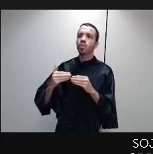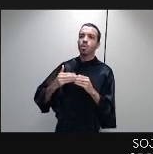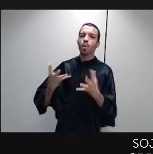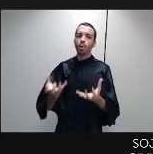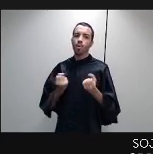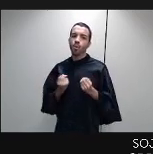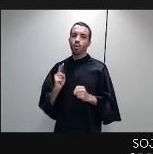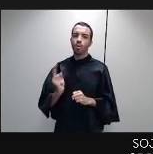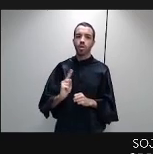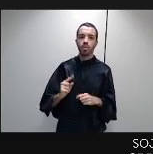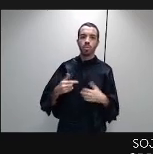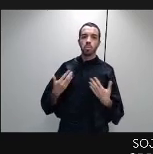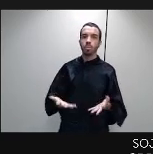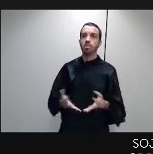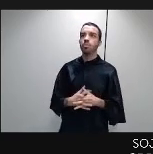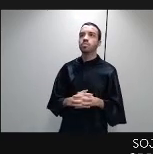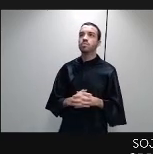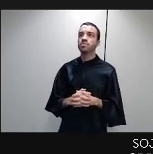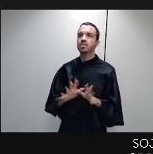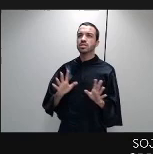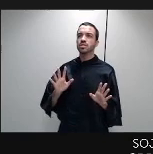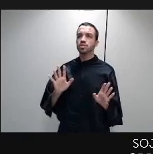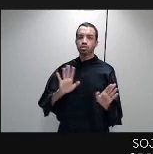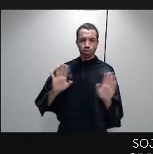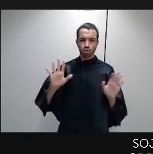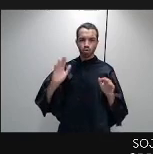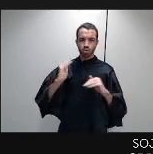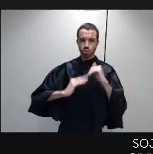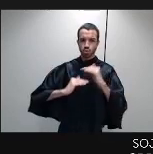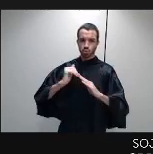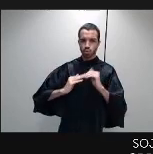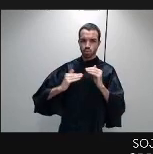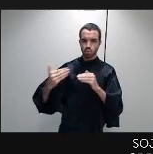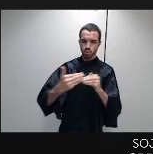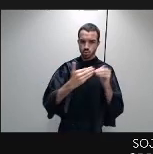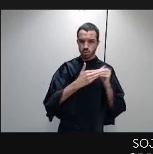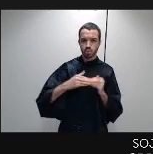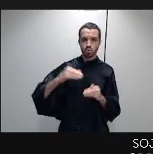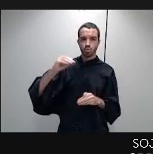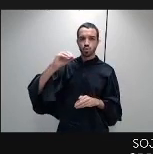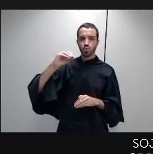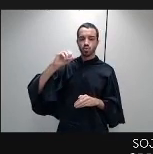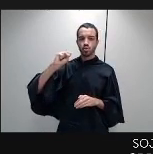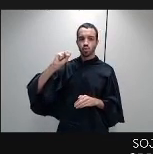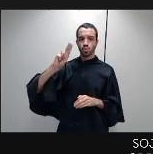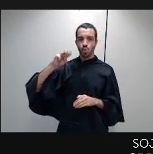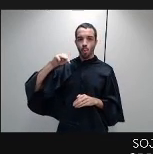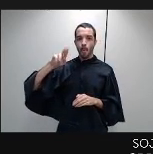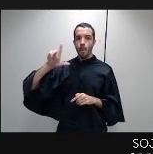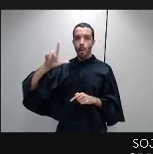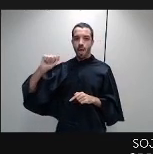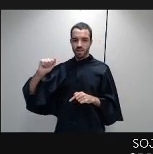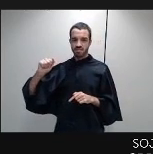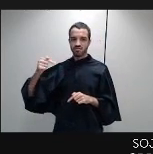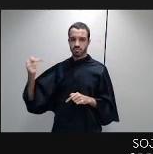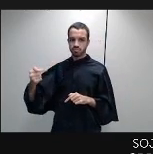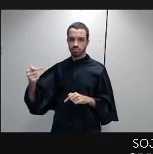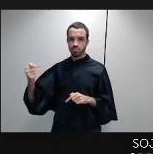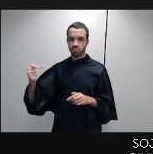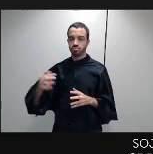uma só sua só com ele vai estar isso me desculpa me